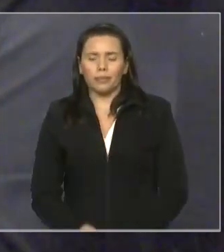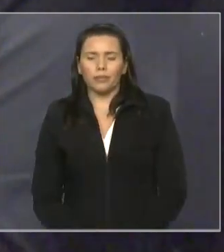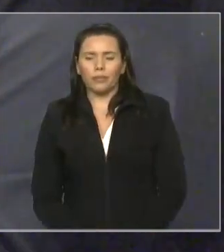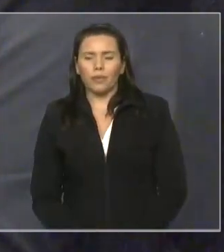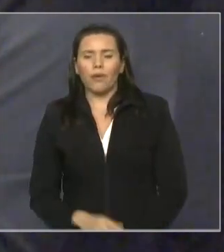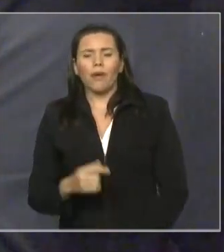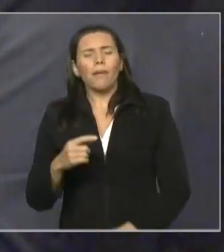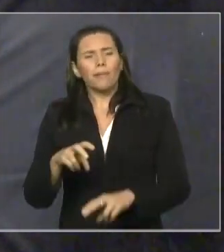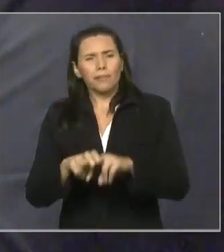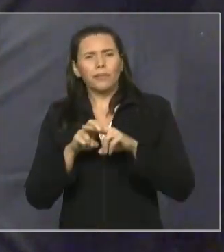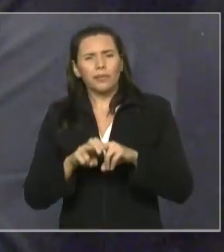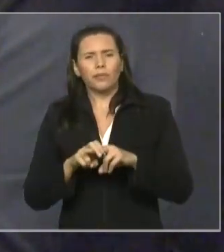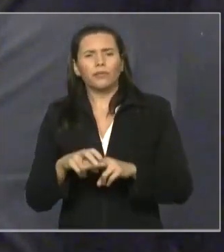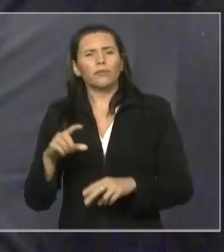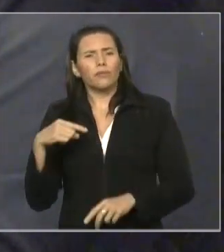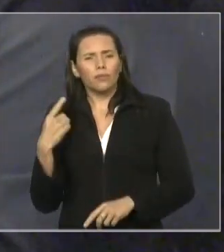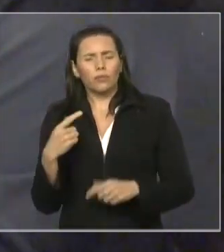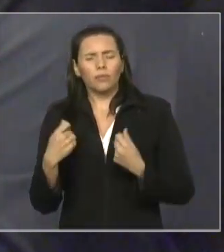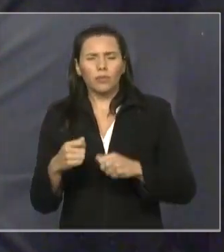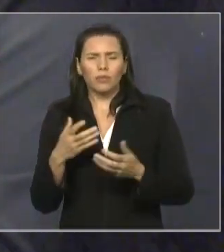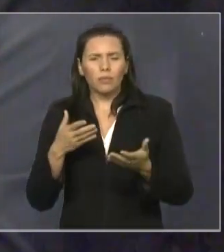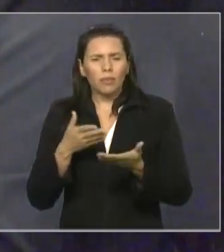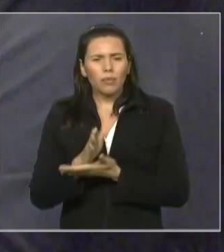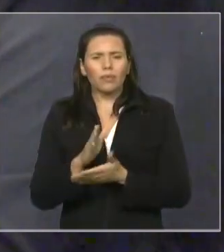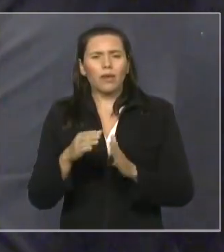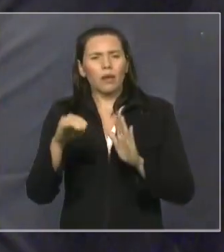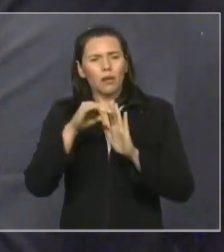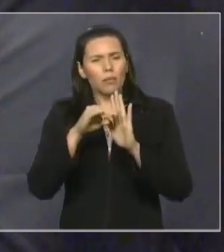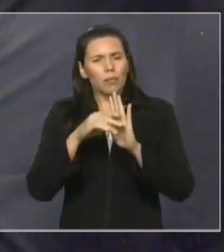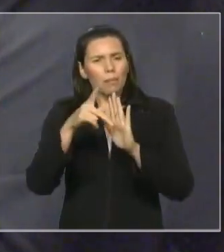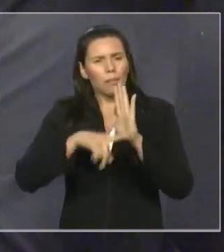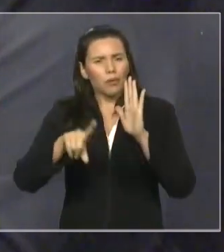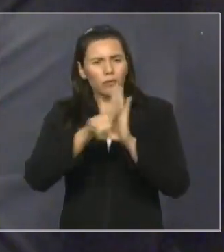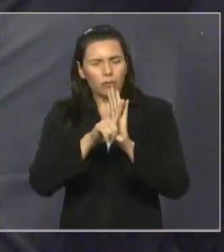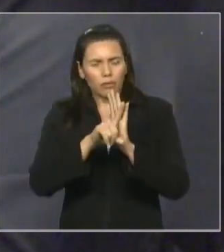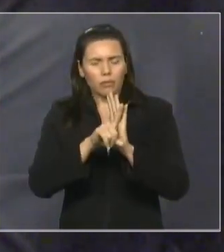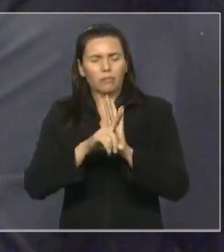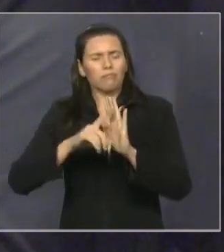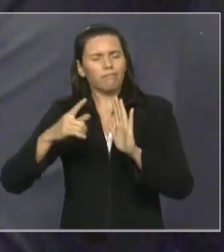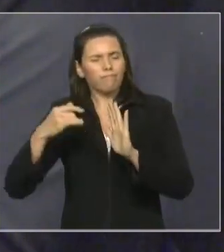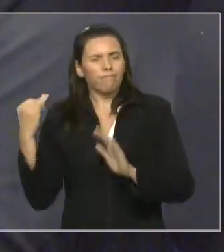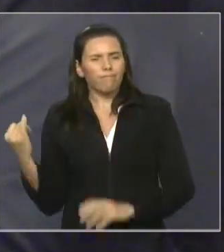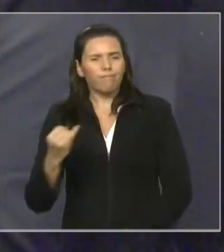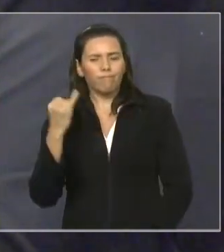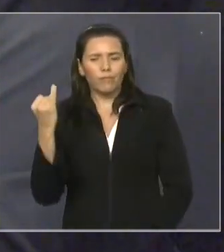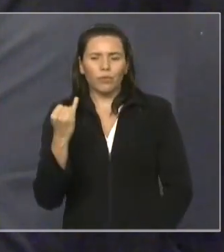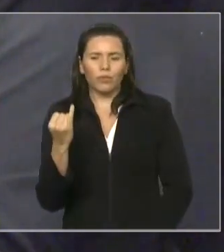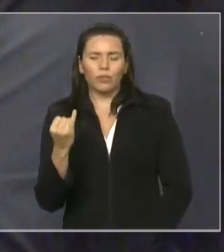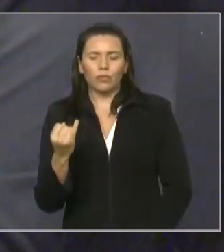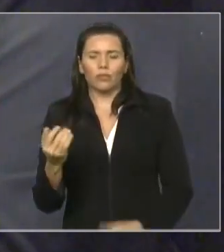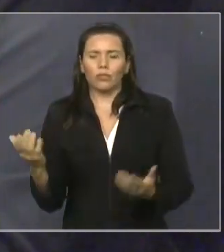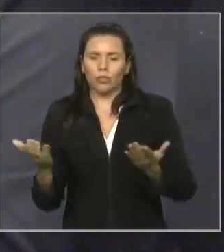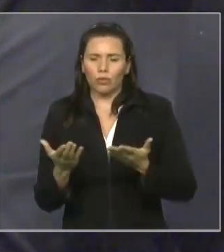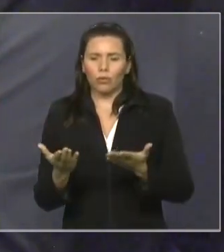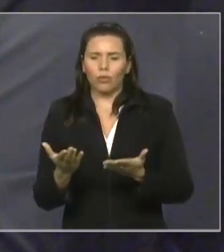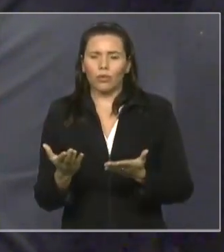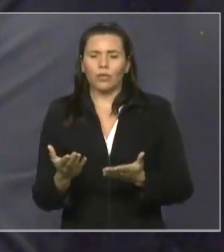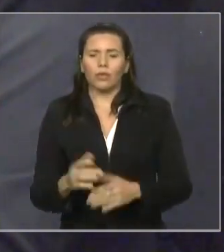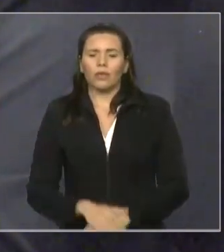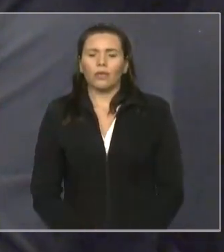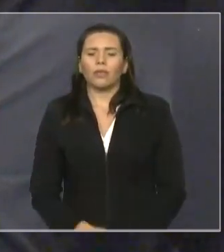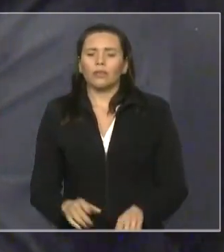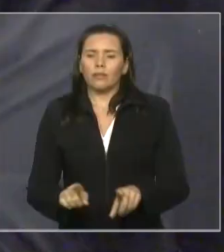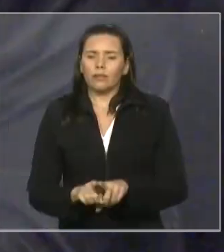que a gente possa aprovar esse projeto de lei, que é muito importante a gente, numa era digital, trazer essas informações